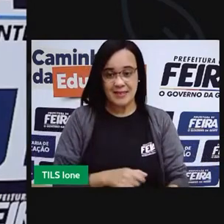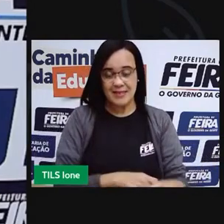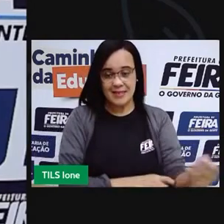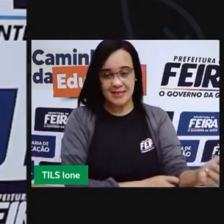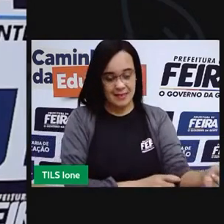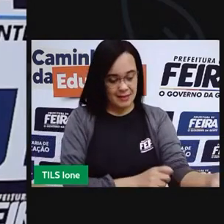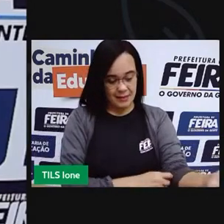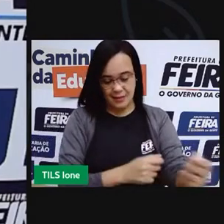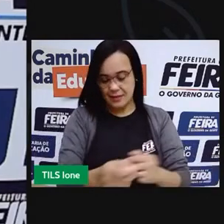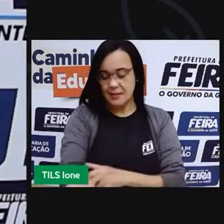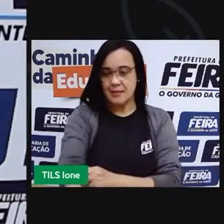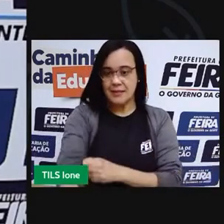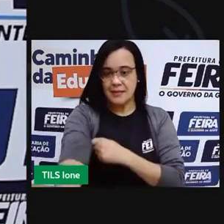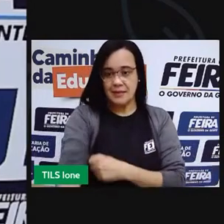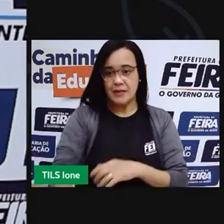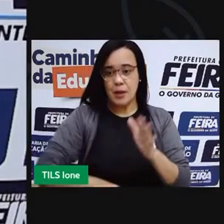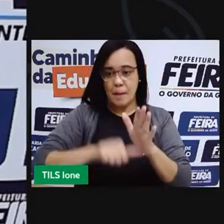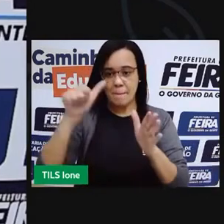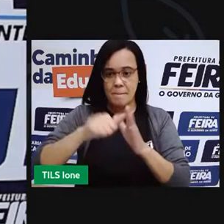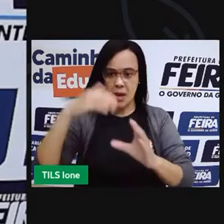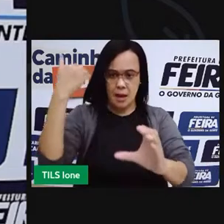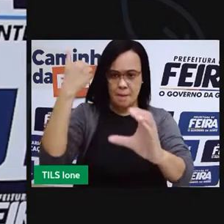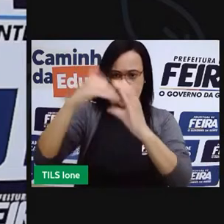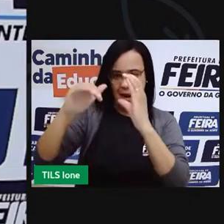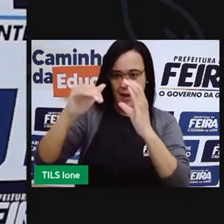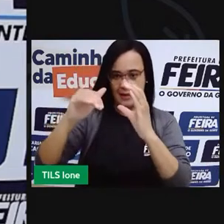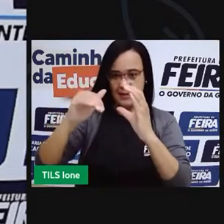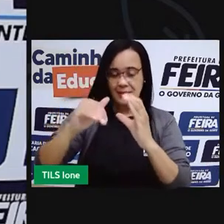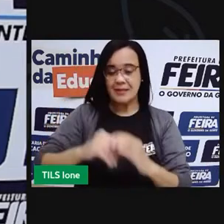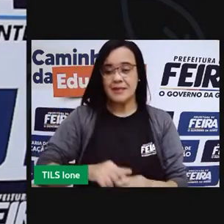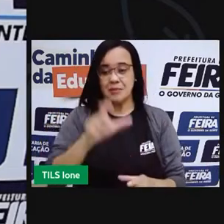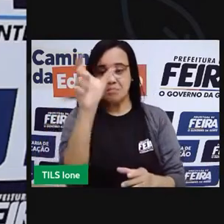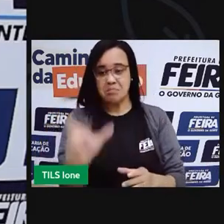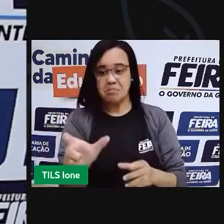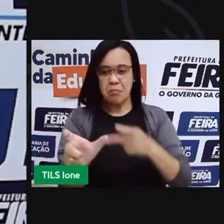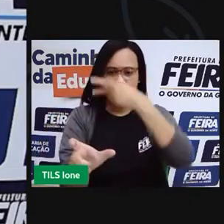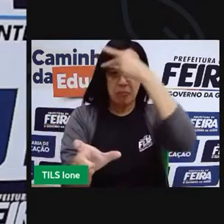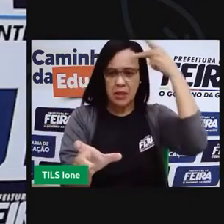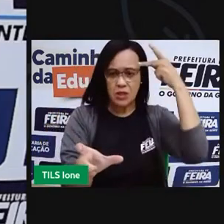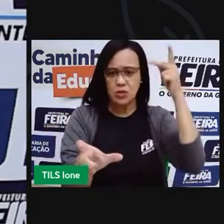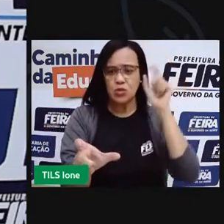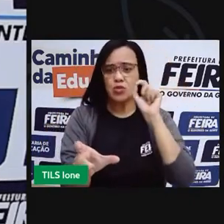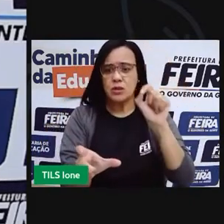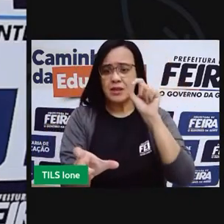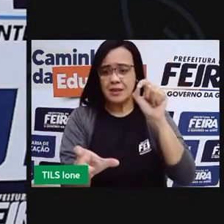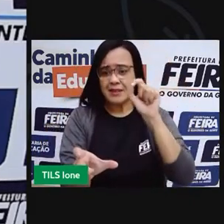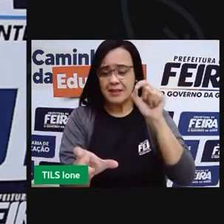esse primeiro e-mail que Chapeuzinho Vermelho enviou para uma pessoa.